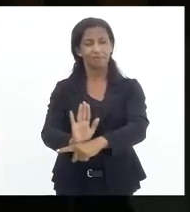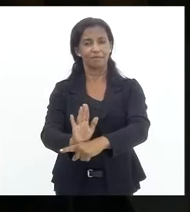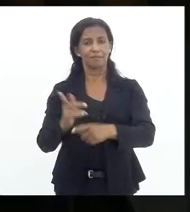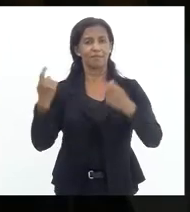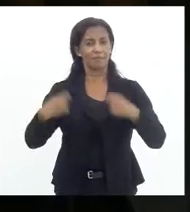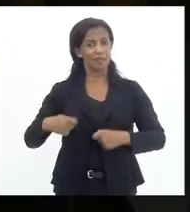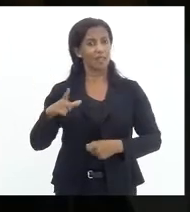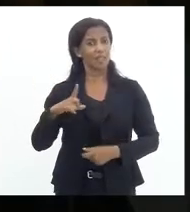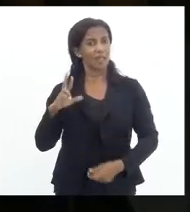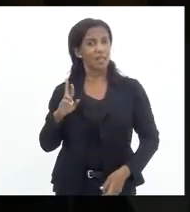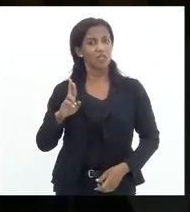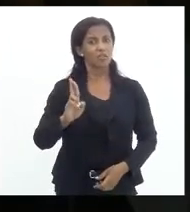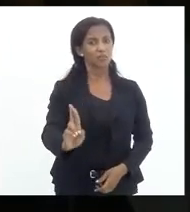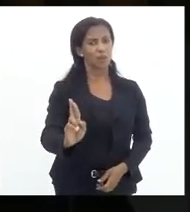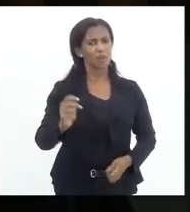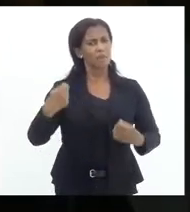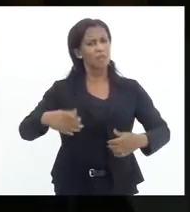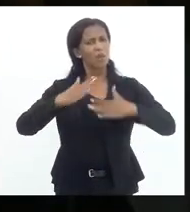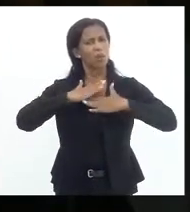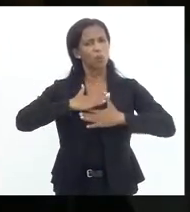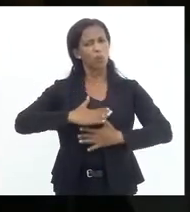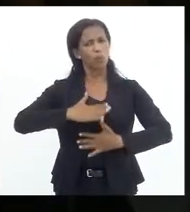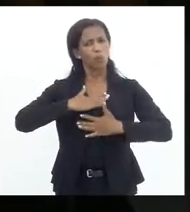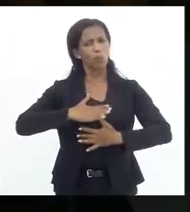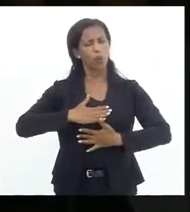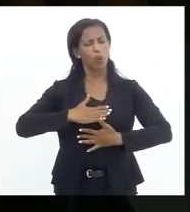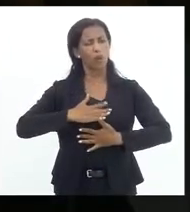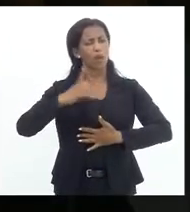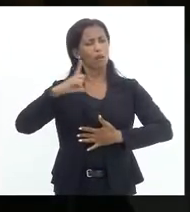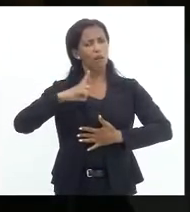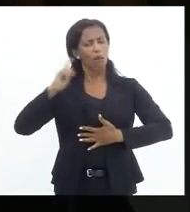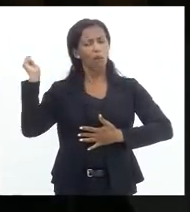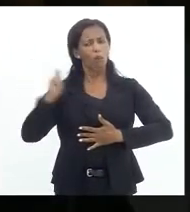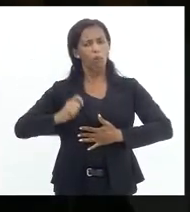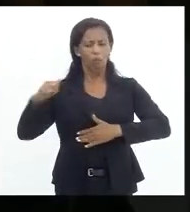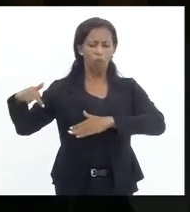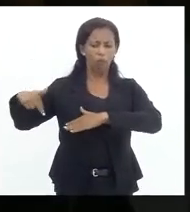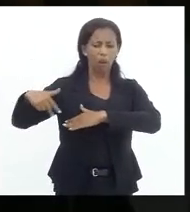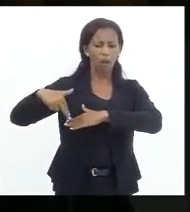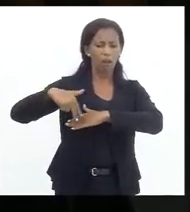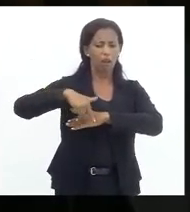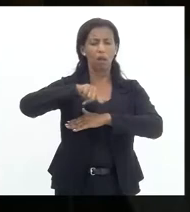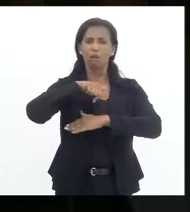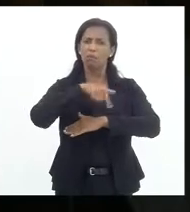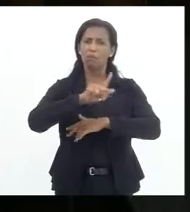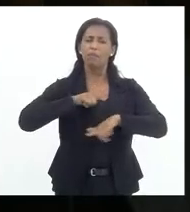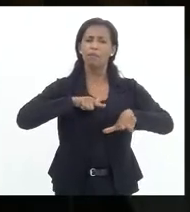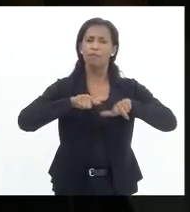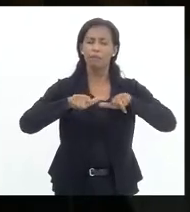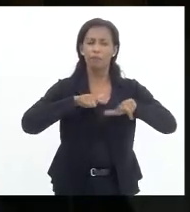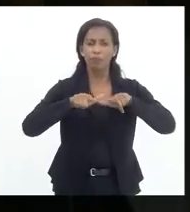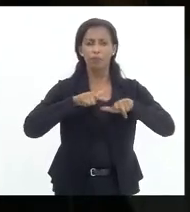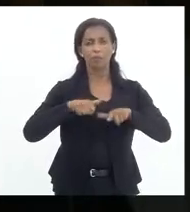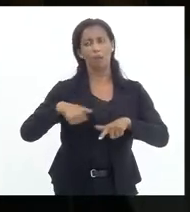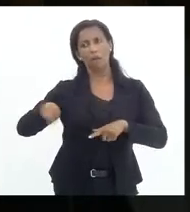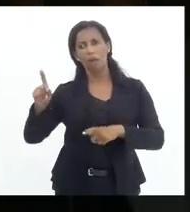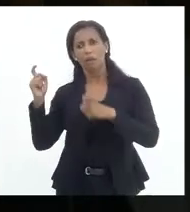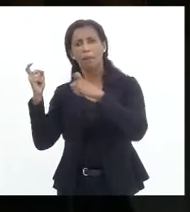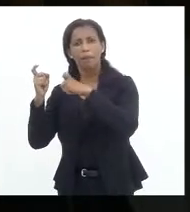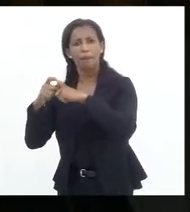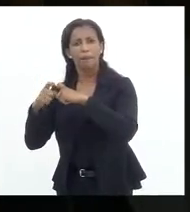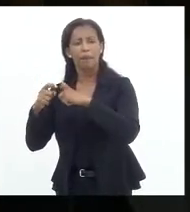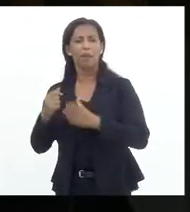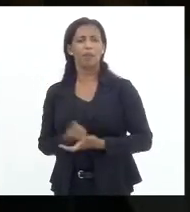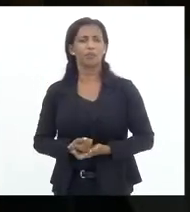precisa ter respostas precisa até tranquilidade de andar nas duas virar o trabalho Bom dia o médico